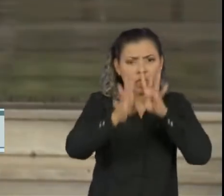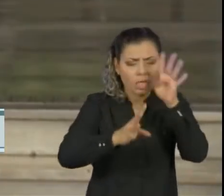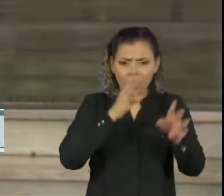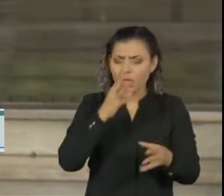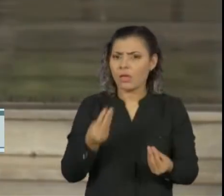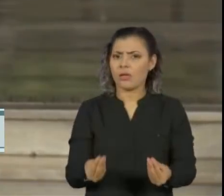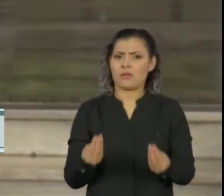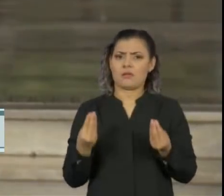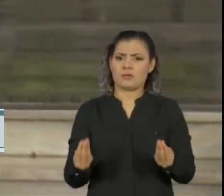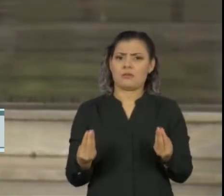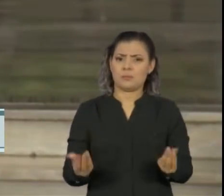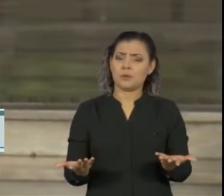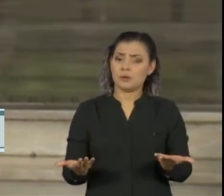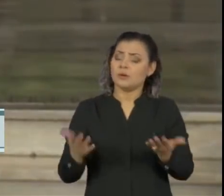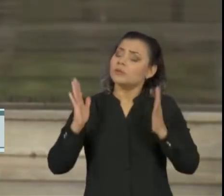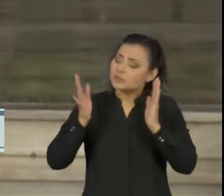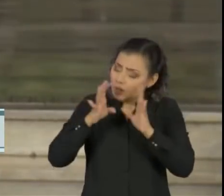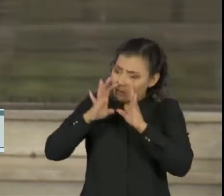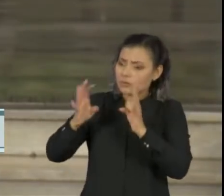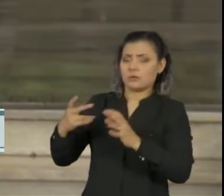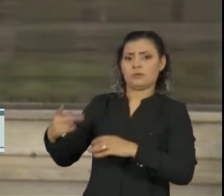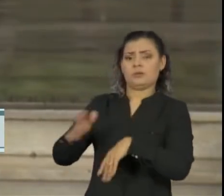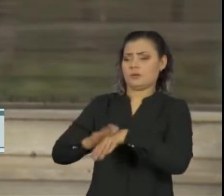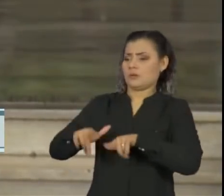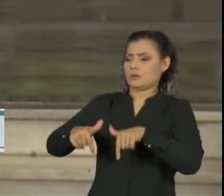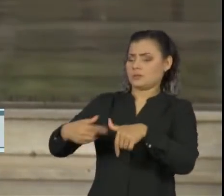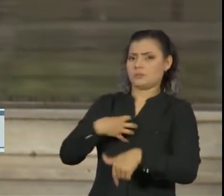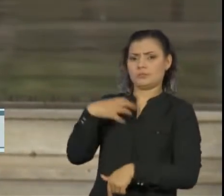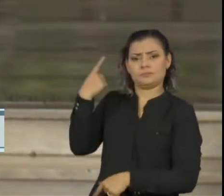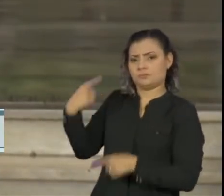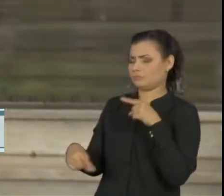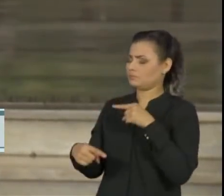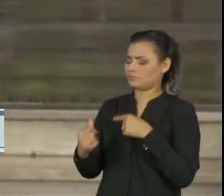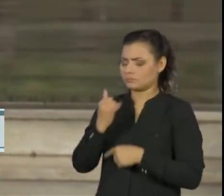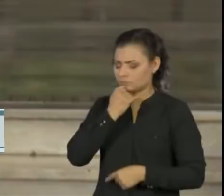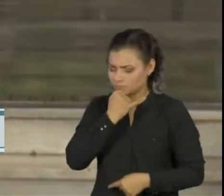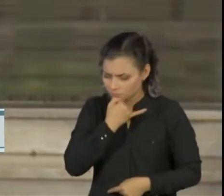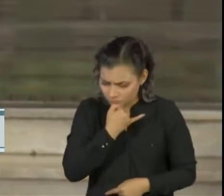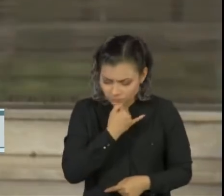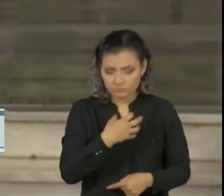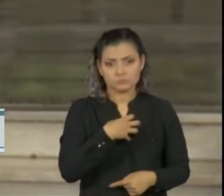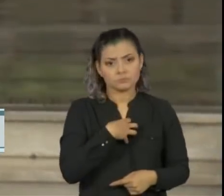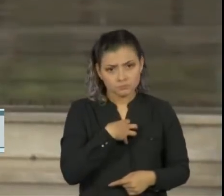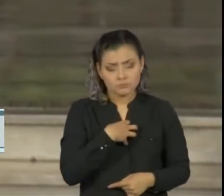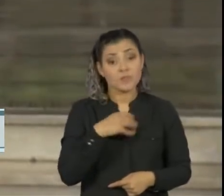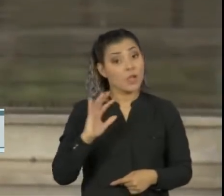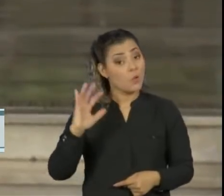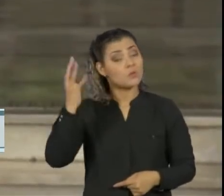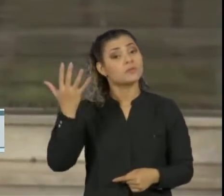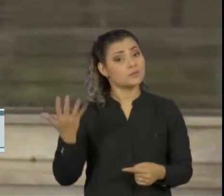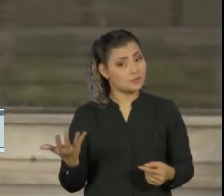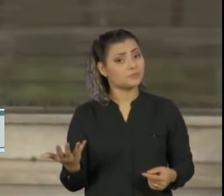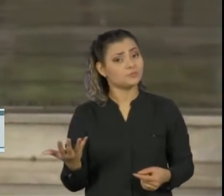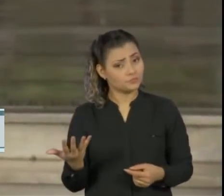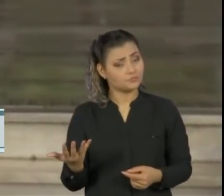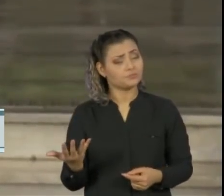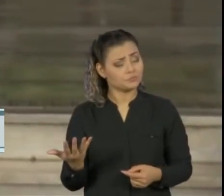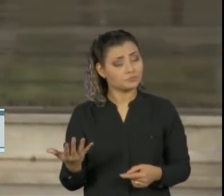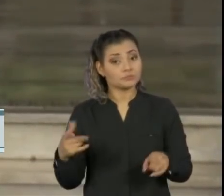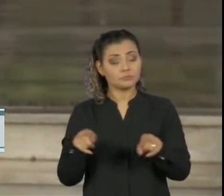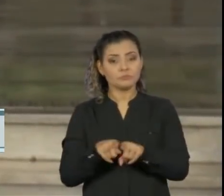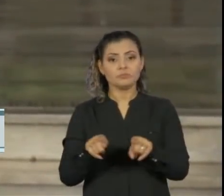pessoas que da opinião pública condenaram esta atitude. Lamentavelmente também, uma figura